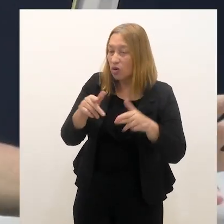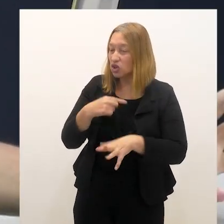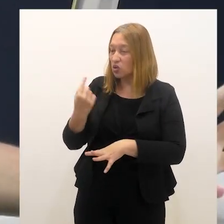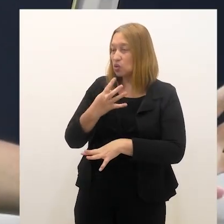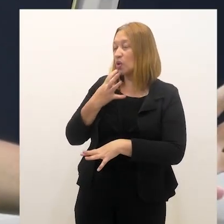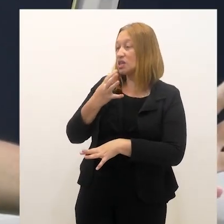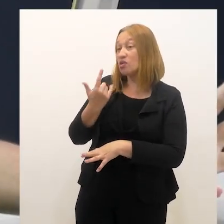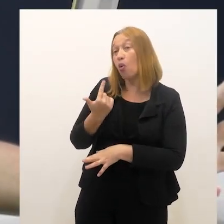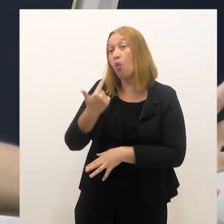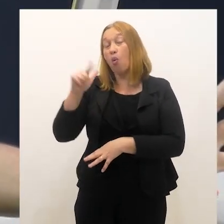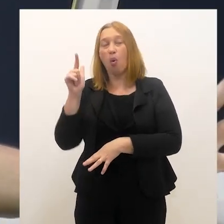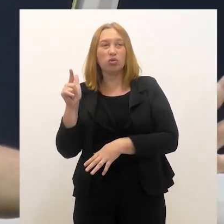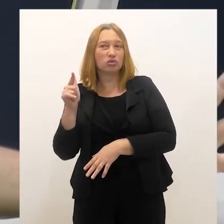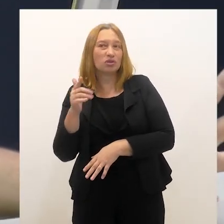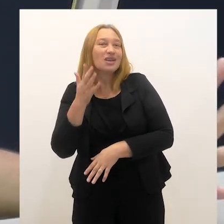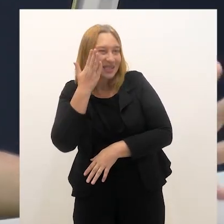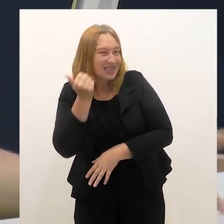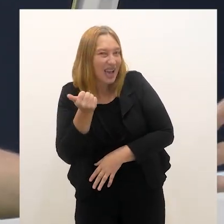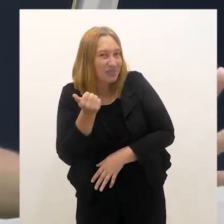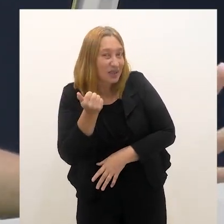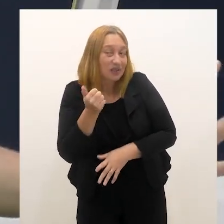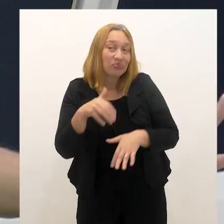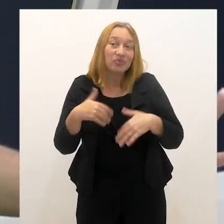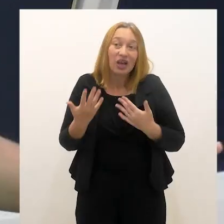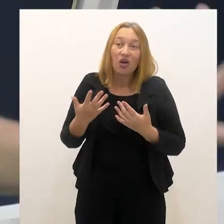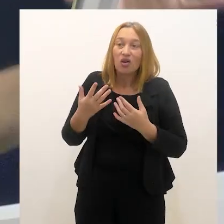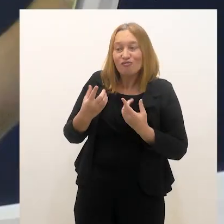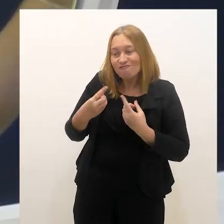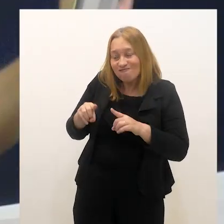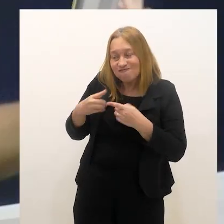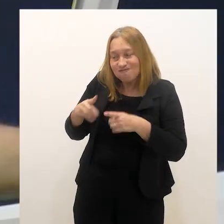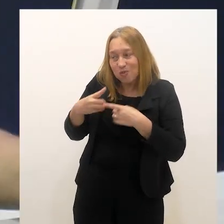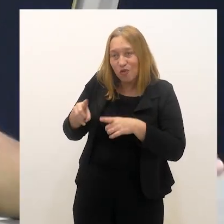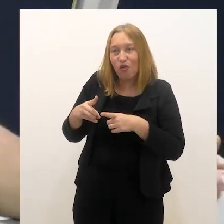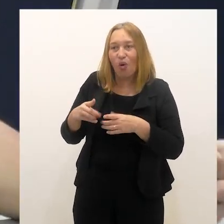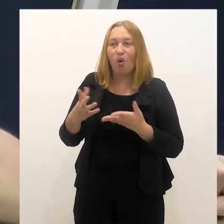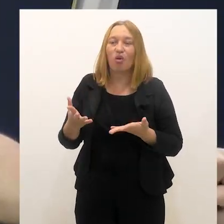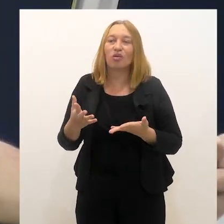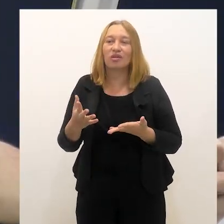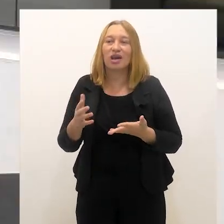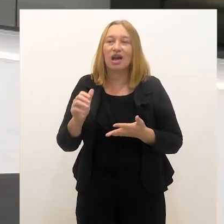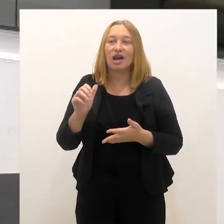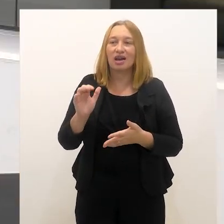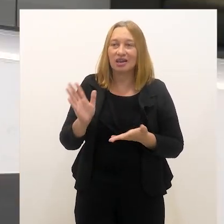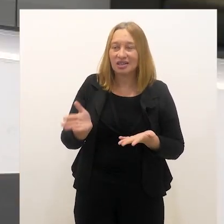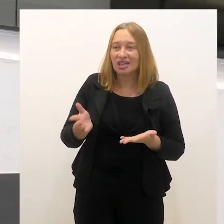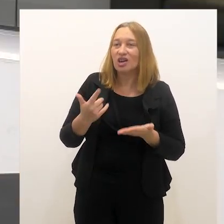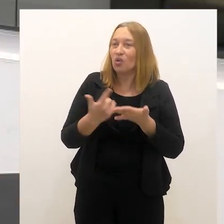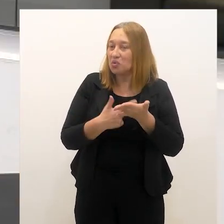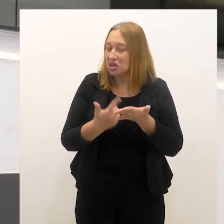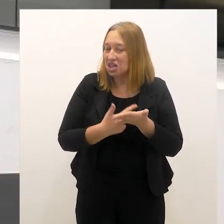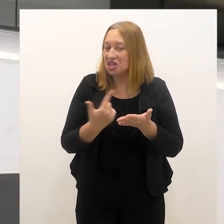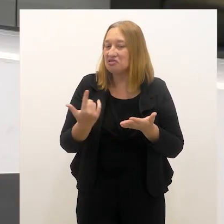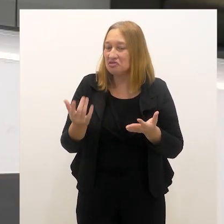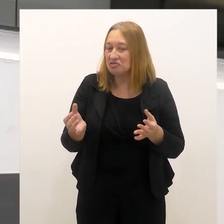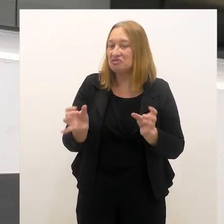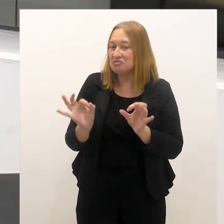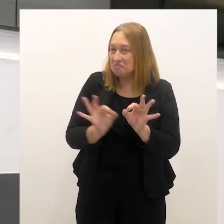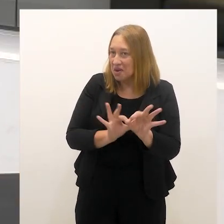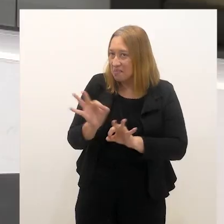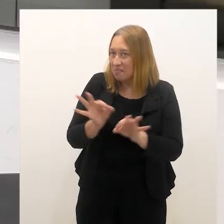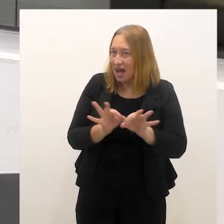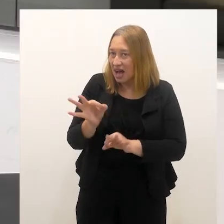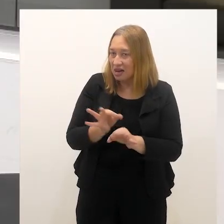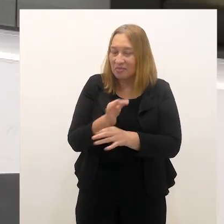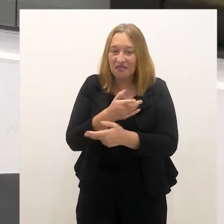seria outro? Sabe? É isso também que eu quero. A Armada Histórica.